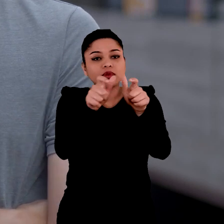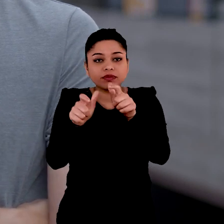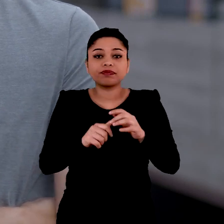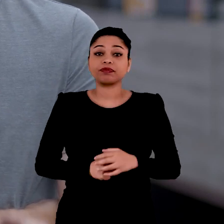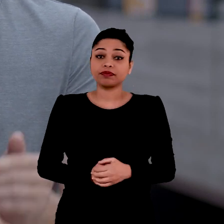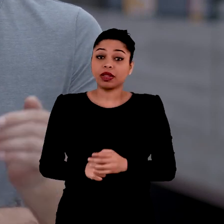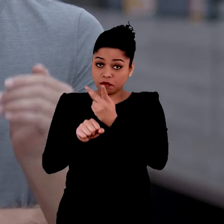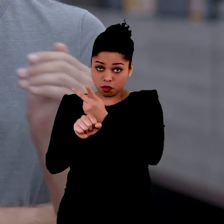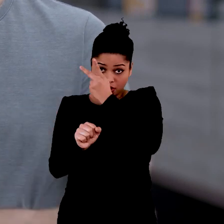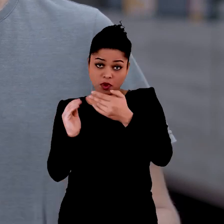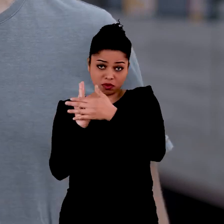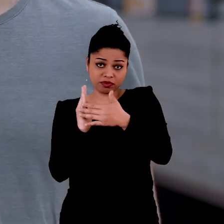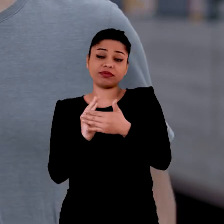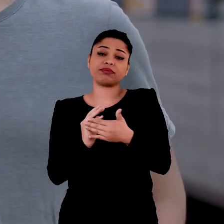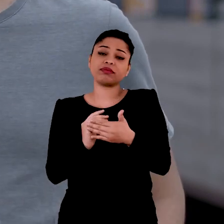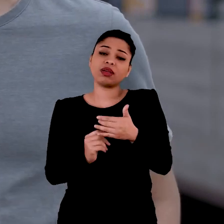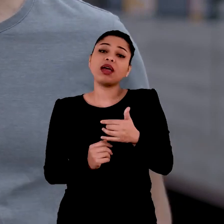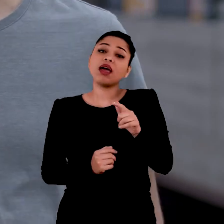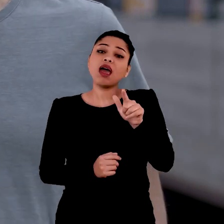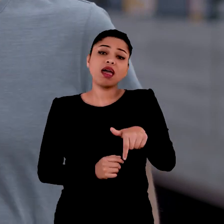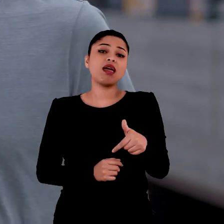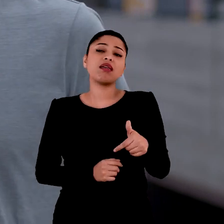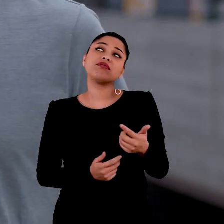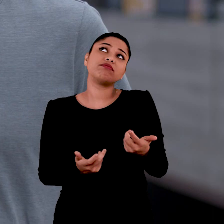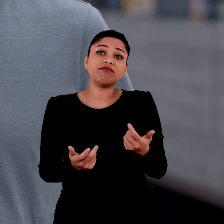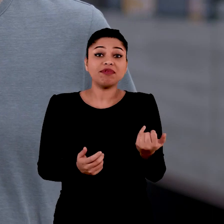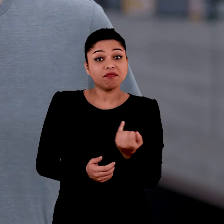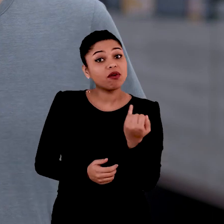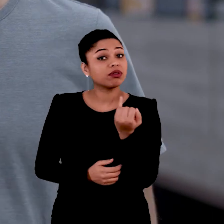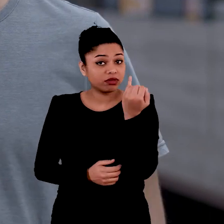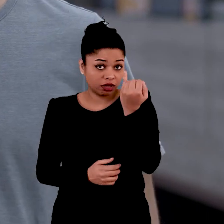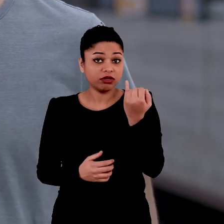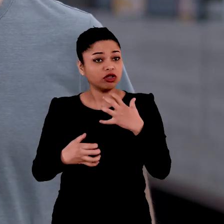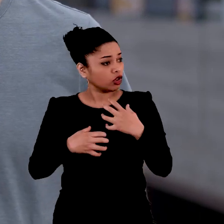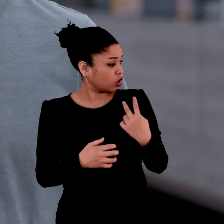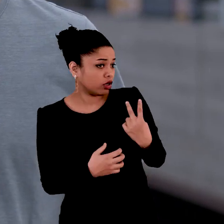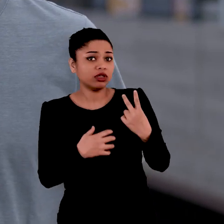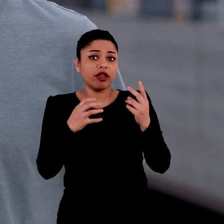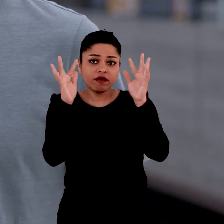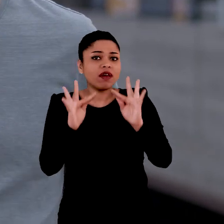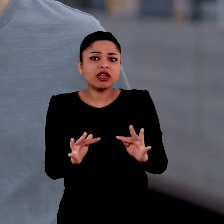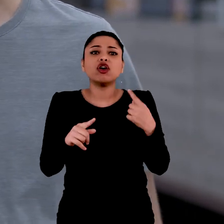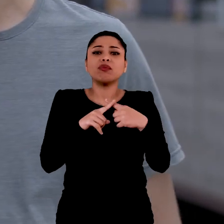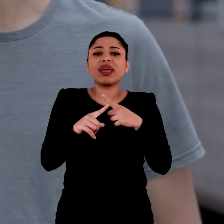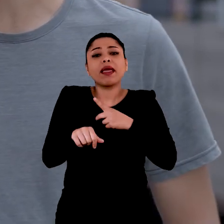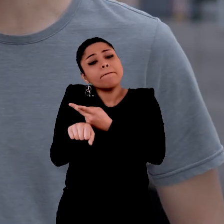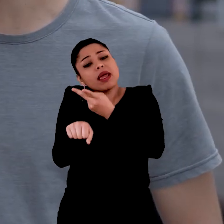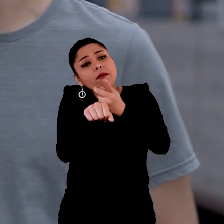O IAB realiza a premiação no Rio de Janeiro, em São Paulo. Então você pode participar e ver os projetos,